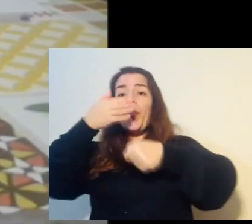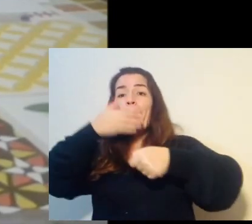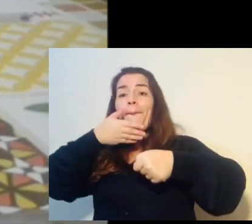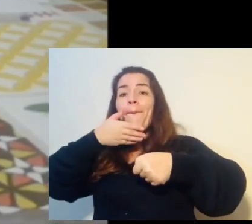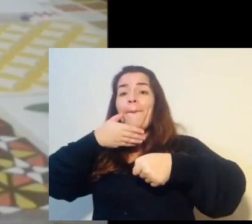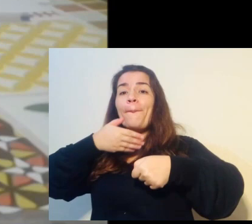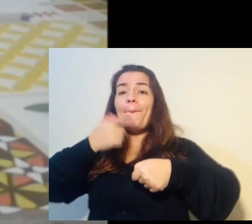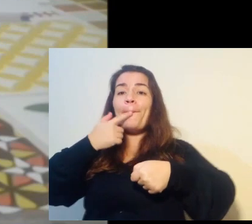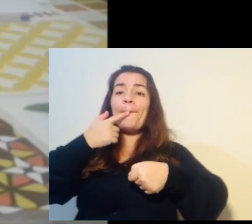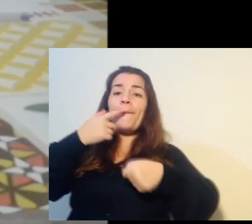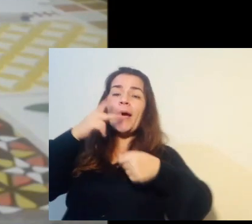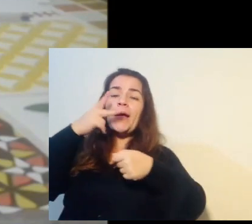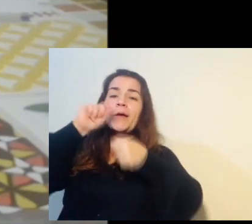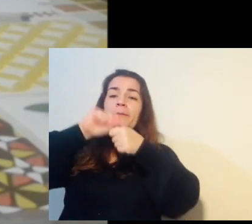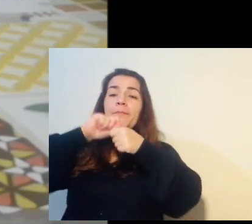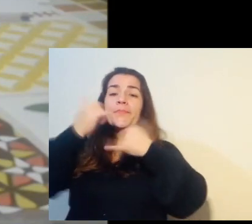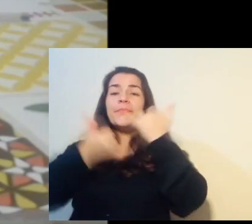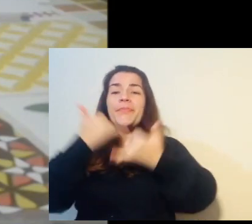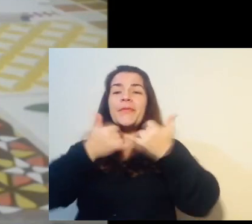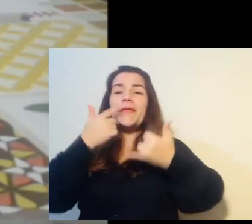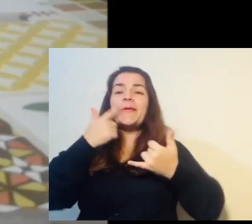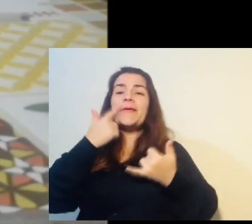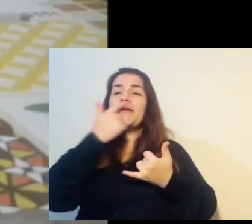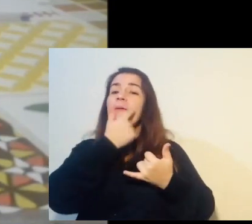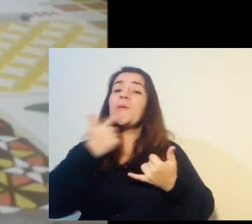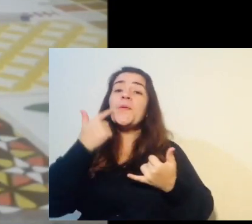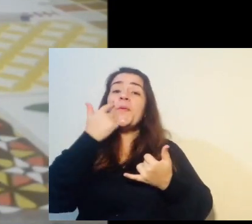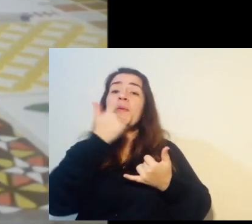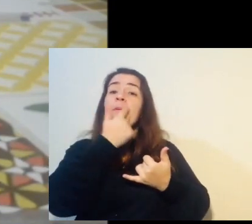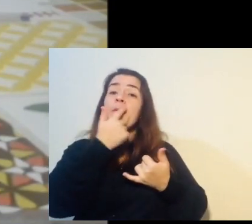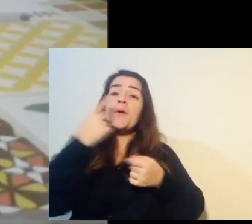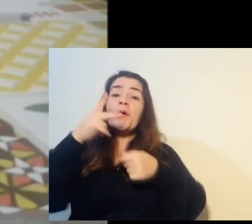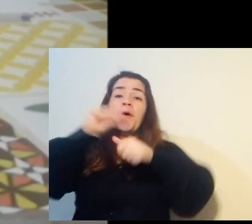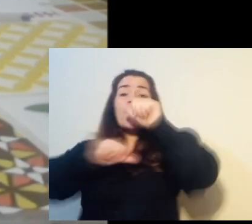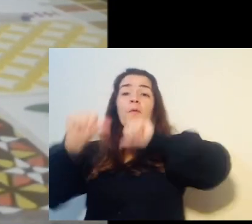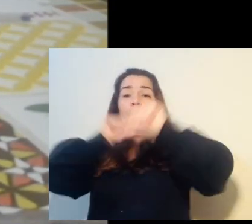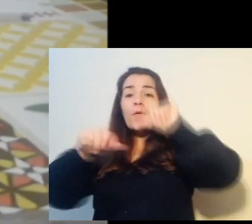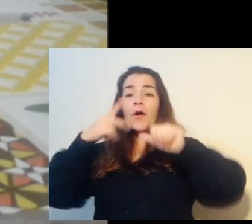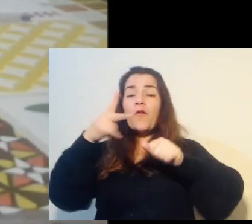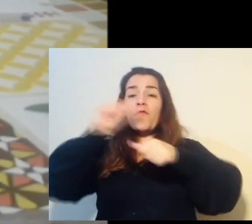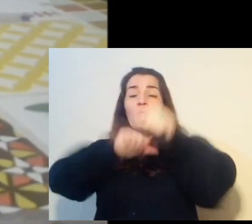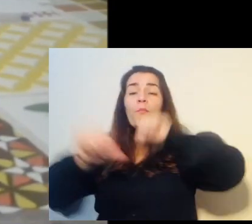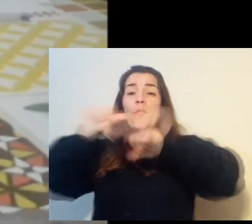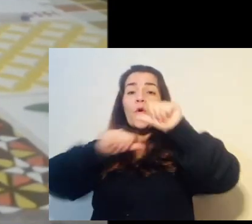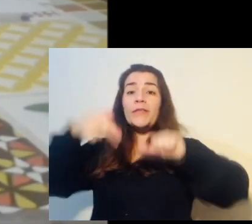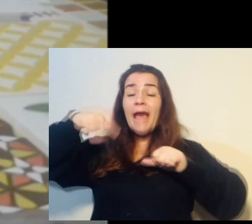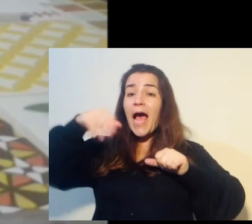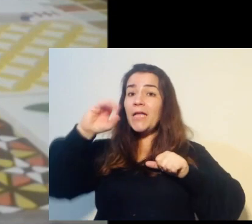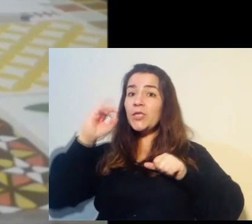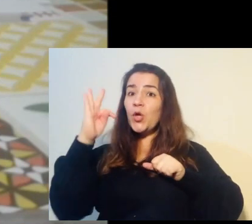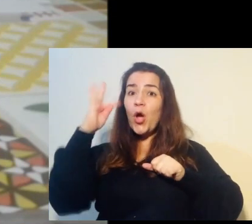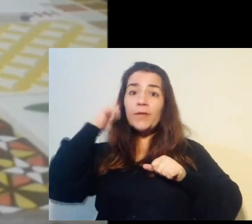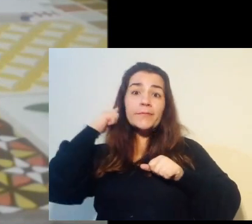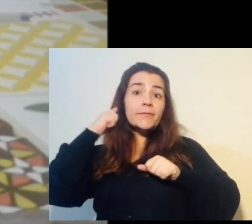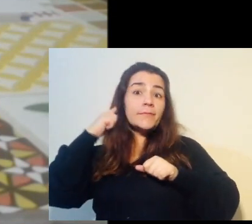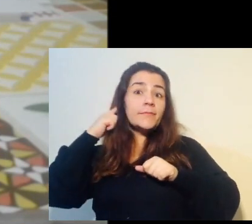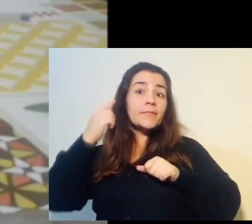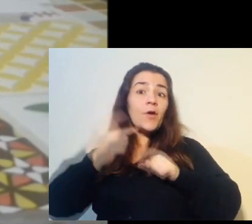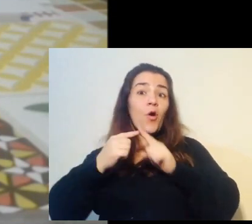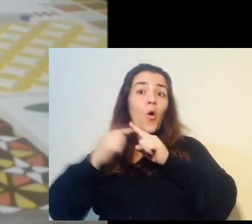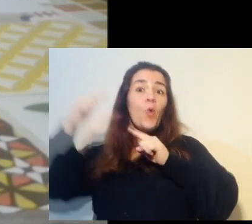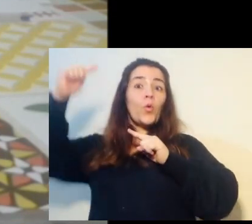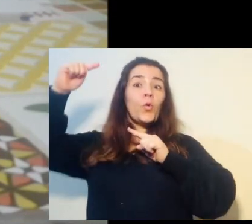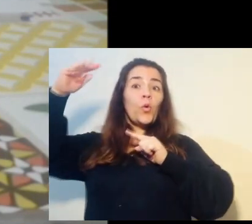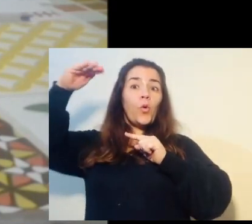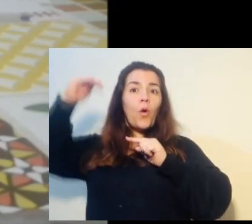permite você brincar com a posição da boca, né? Trocar ela, que aí ela vai mudar as notas, né? Vai ir para uma